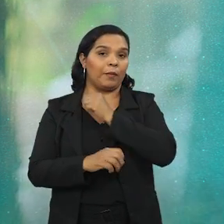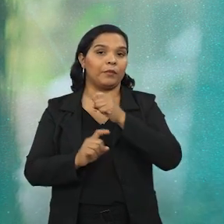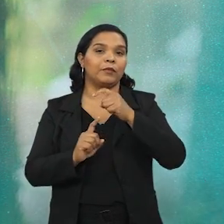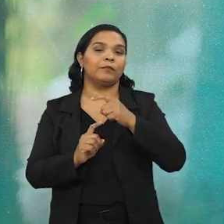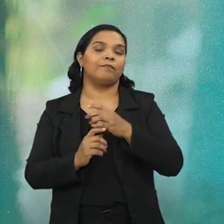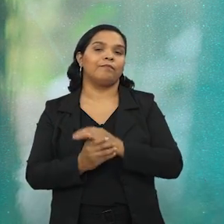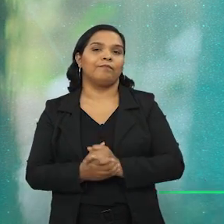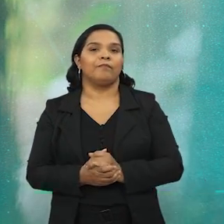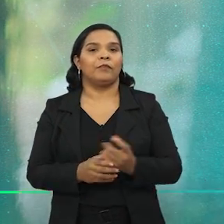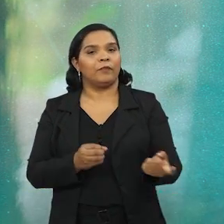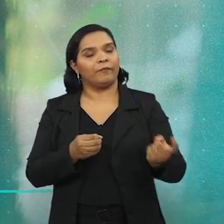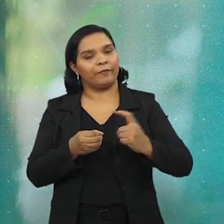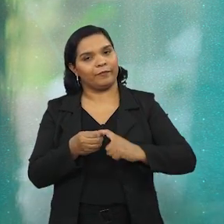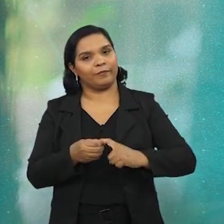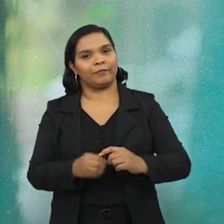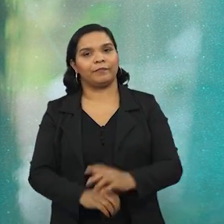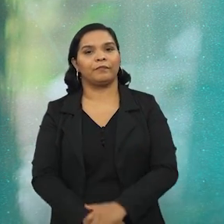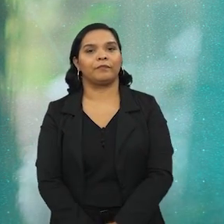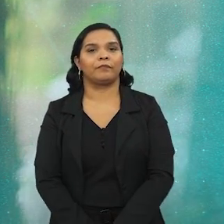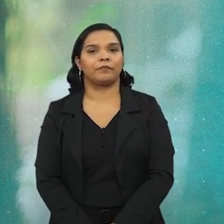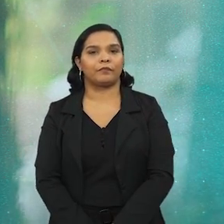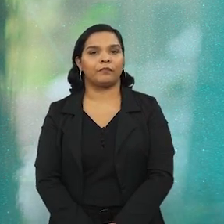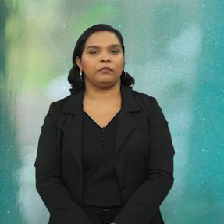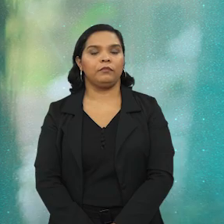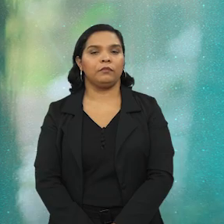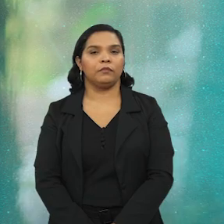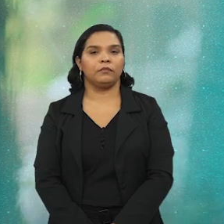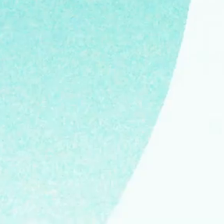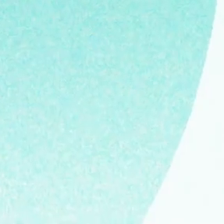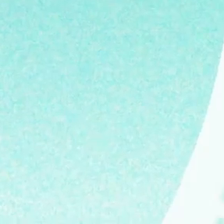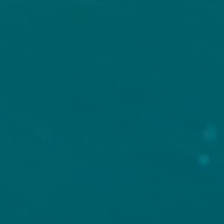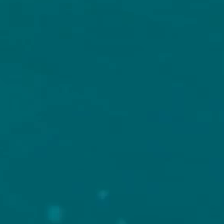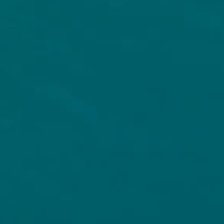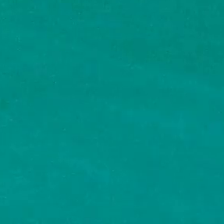mosquito transmissor da dengue. O intervalo é rápido, a gente volta já já.